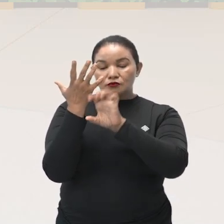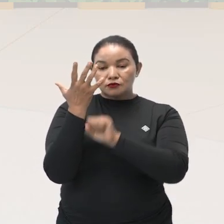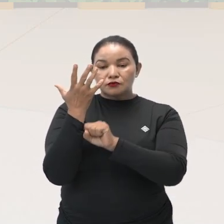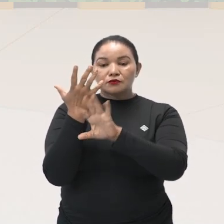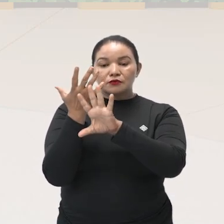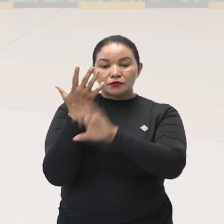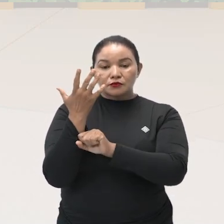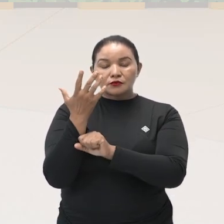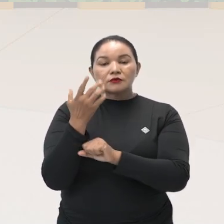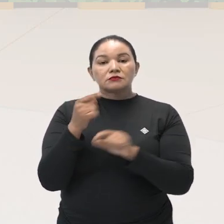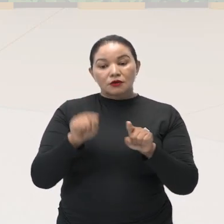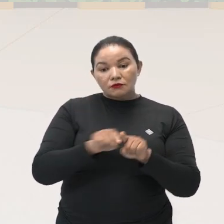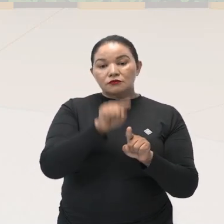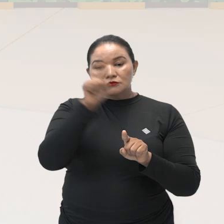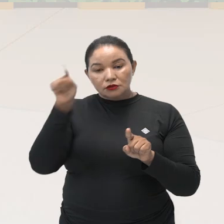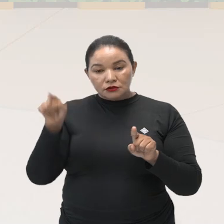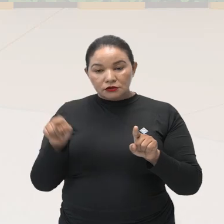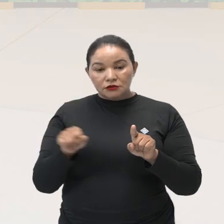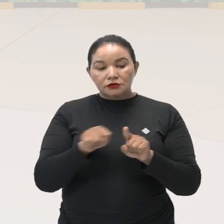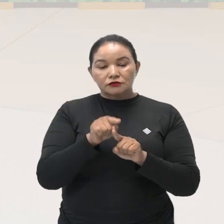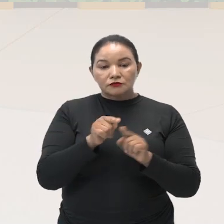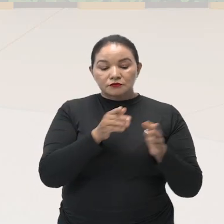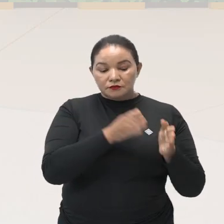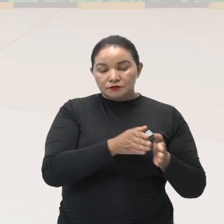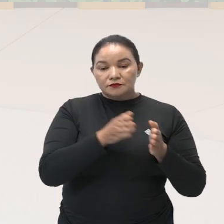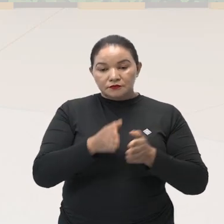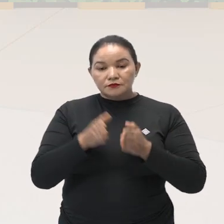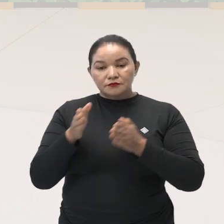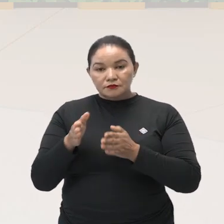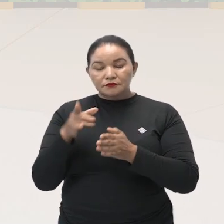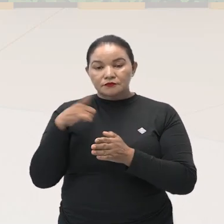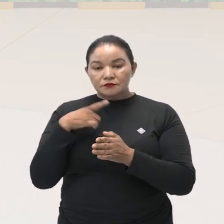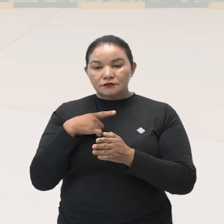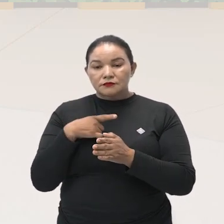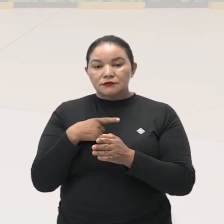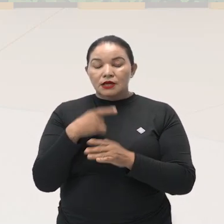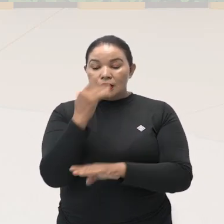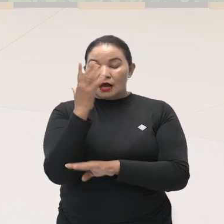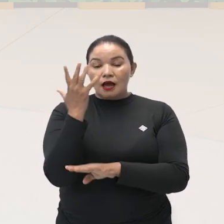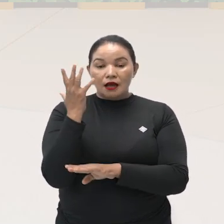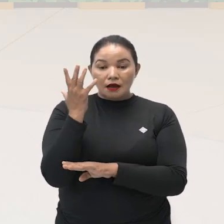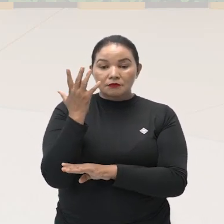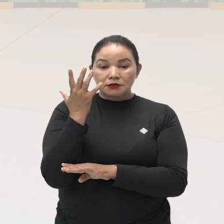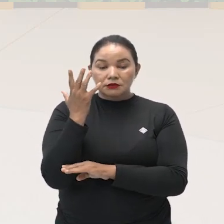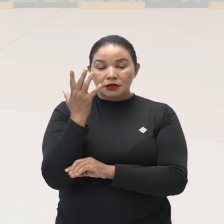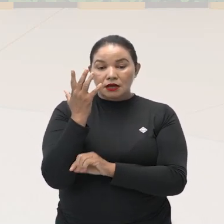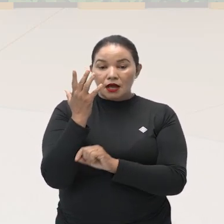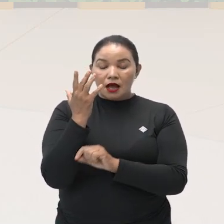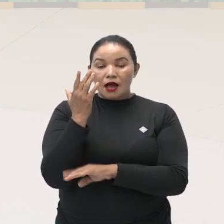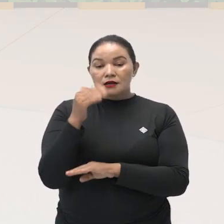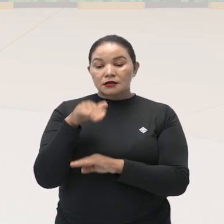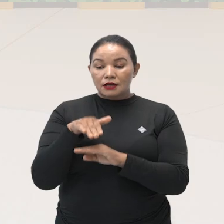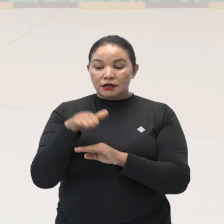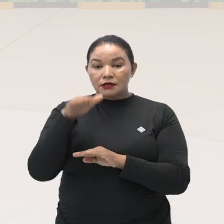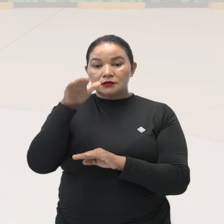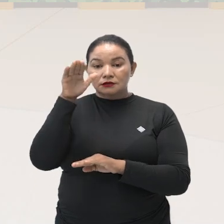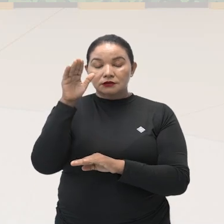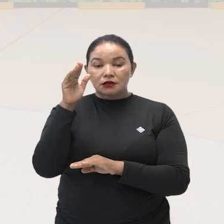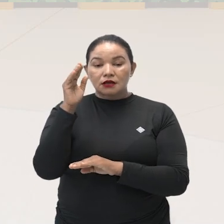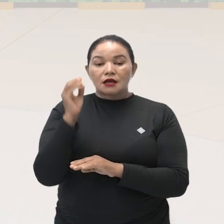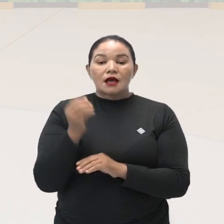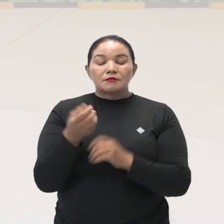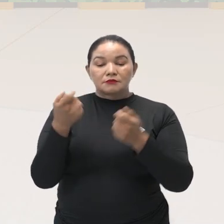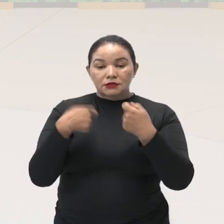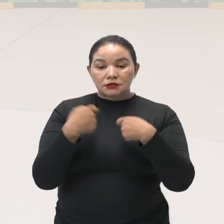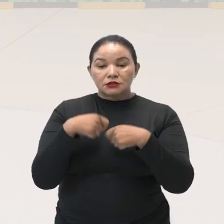que é um ciclo. Essa planta, ela para poder crescer, ela precisa de